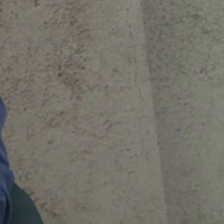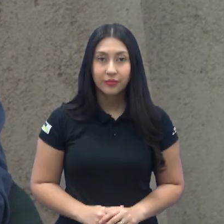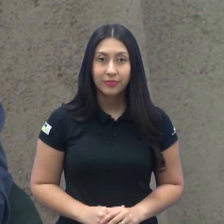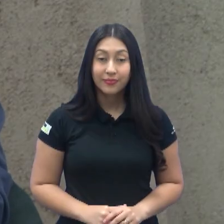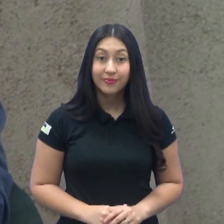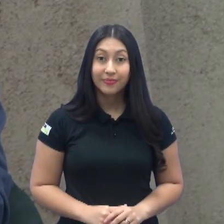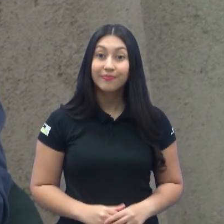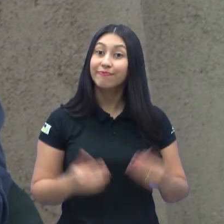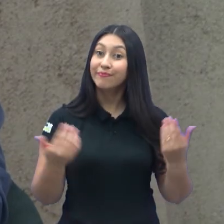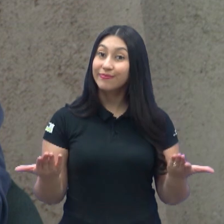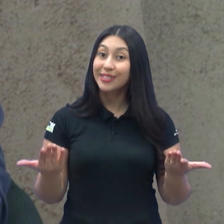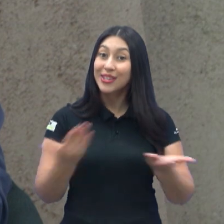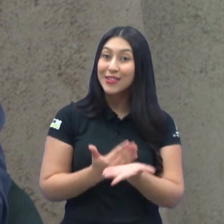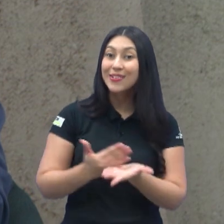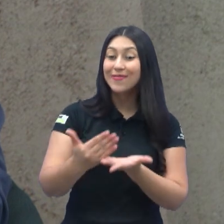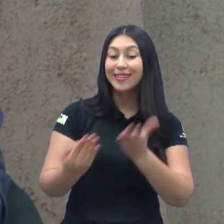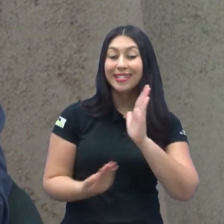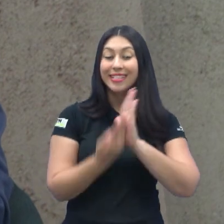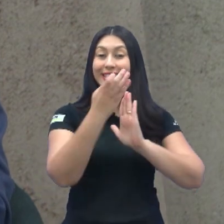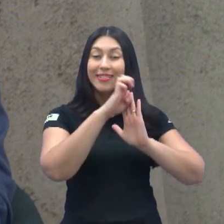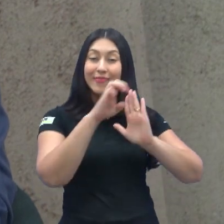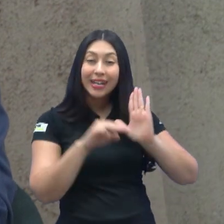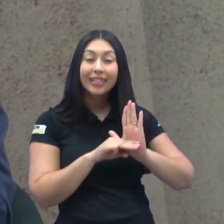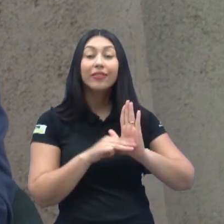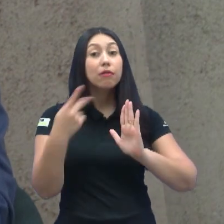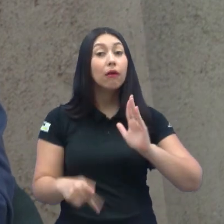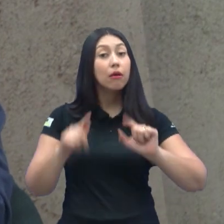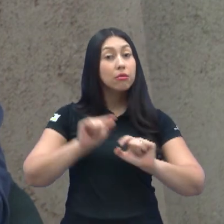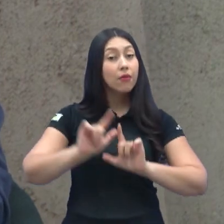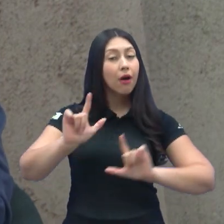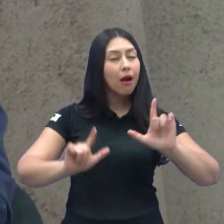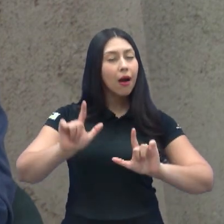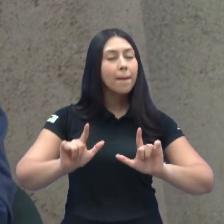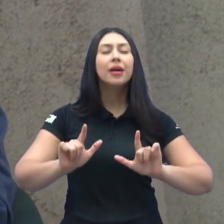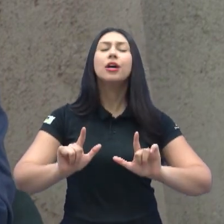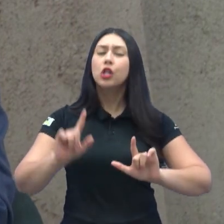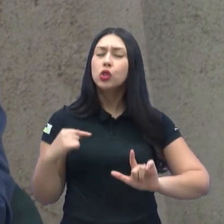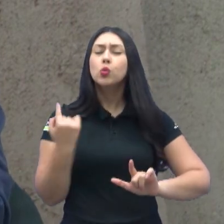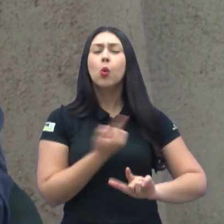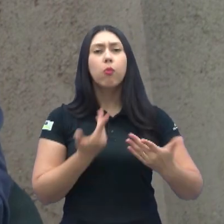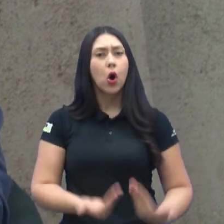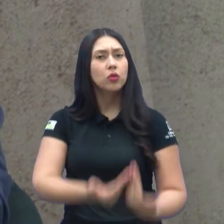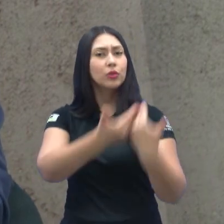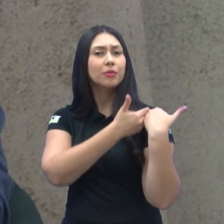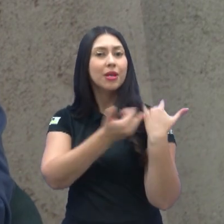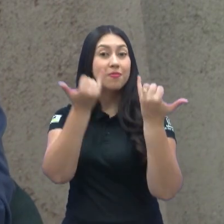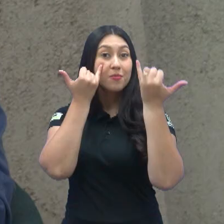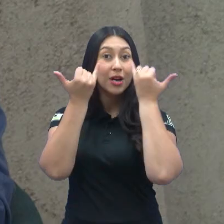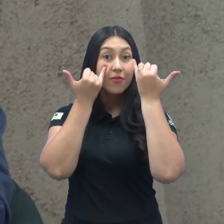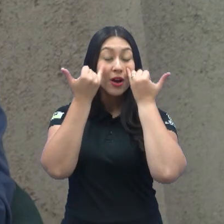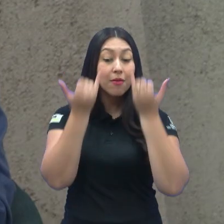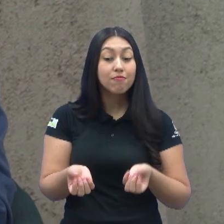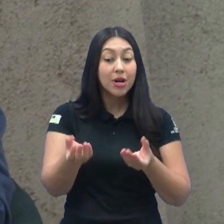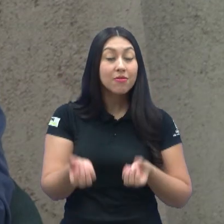Pois bem, está no ar o Estação Mercado e aqui na TV Câmara a gente tem um compromisso com a informação